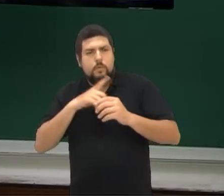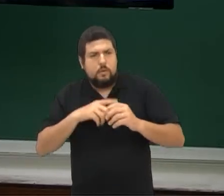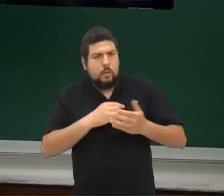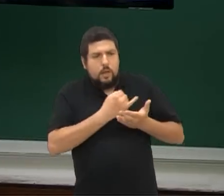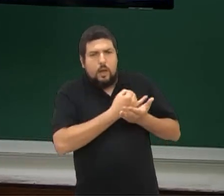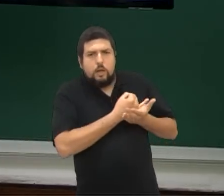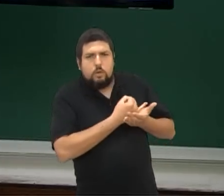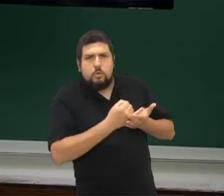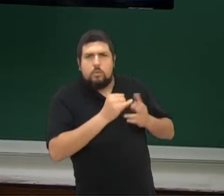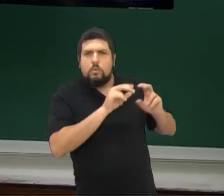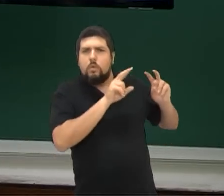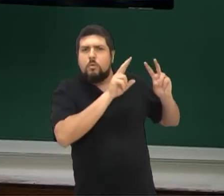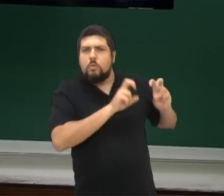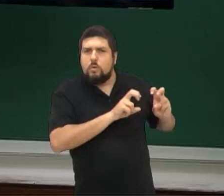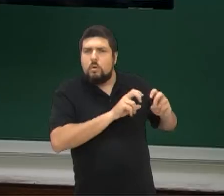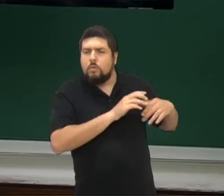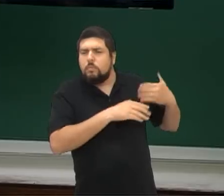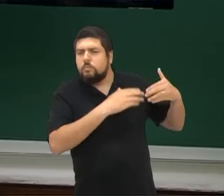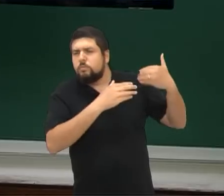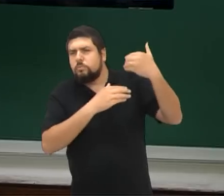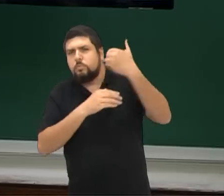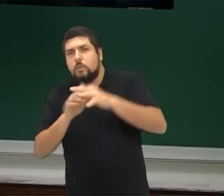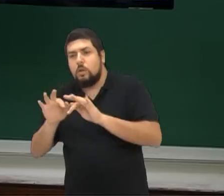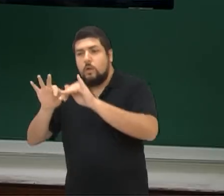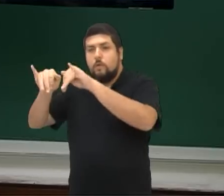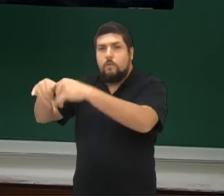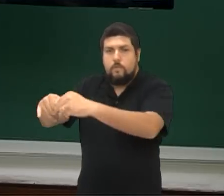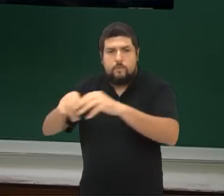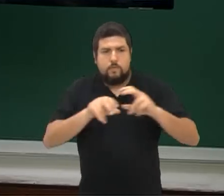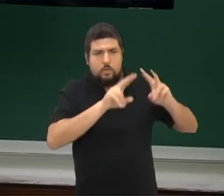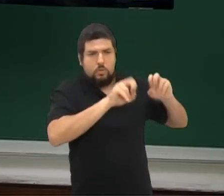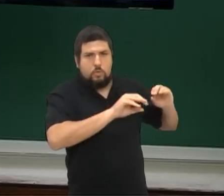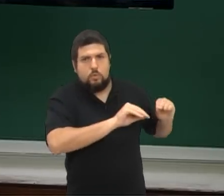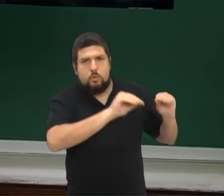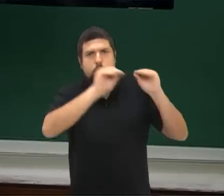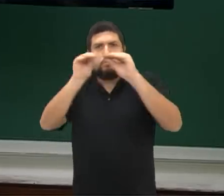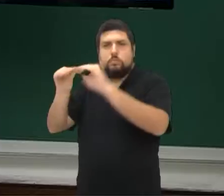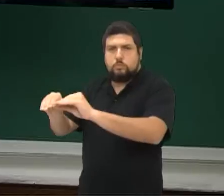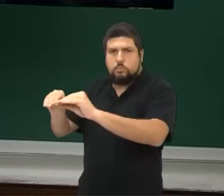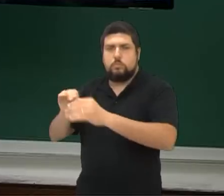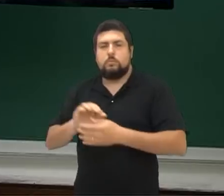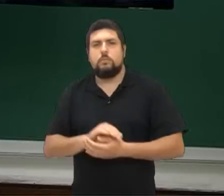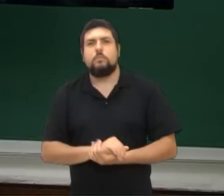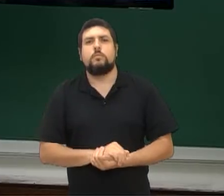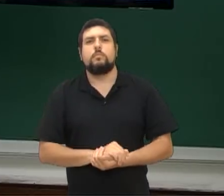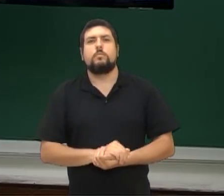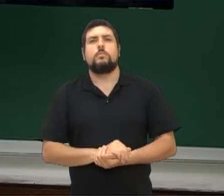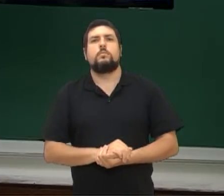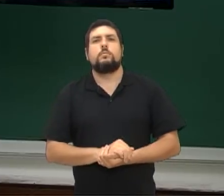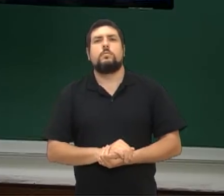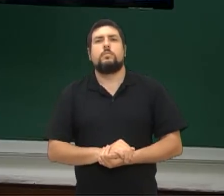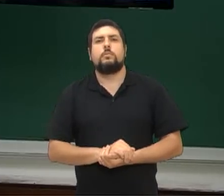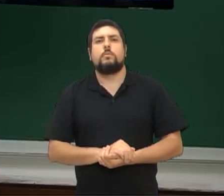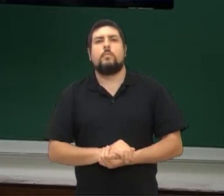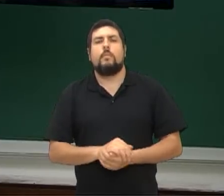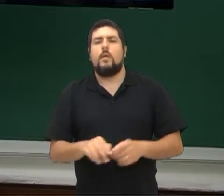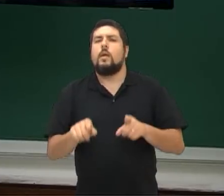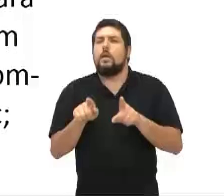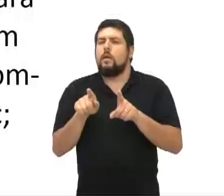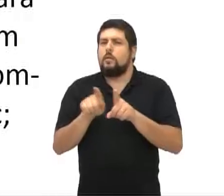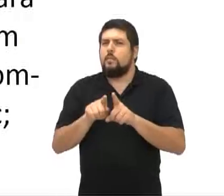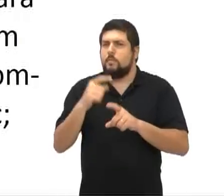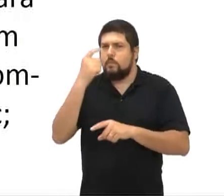introdução e retomou e colocou aqui no final, tá? Vamos lá? Uma outra coisa que a gente tem que pensar é